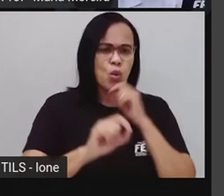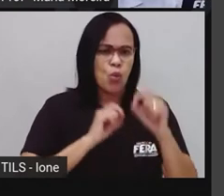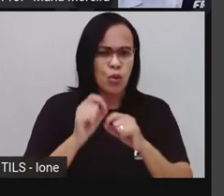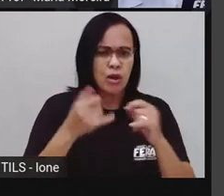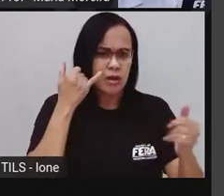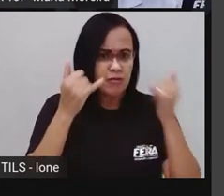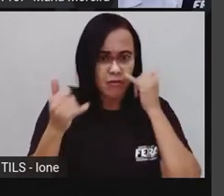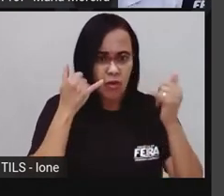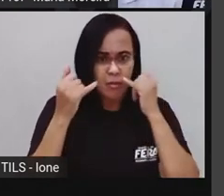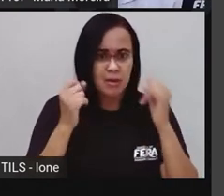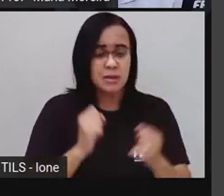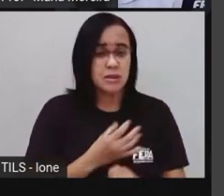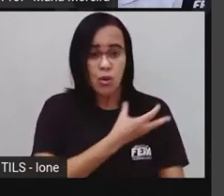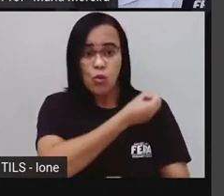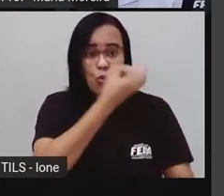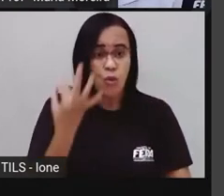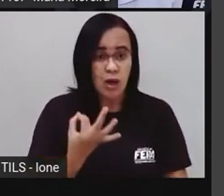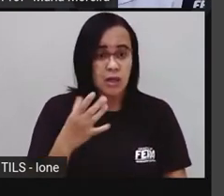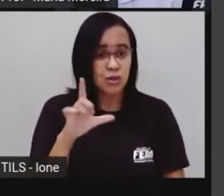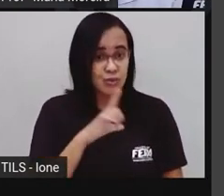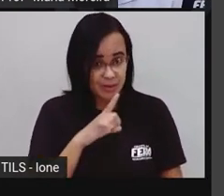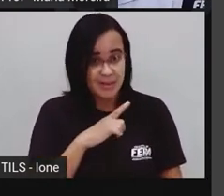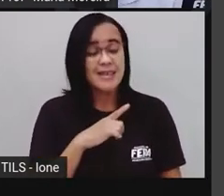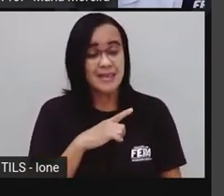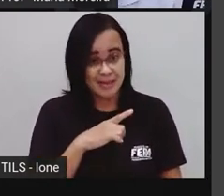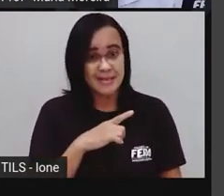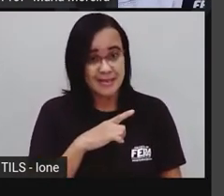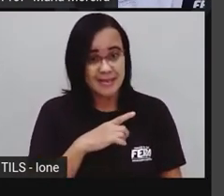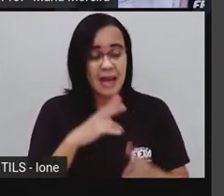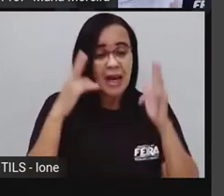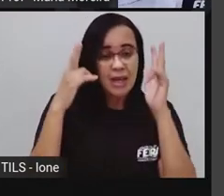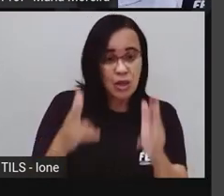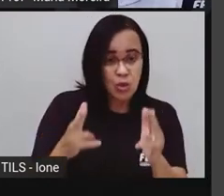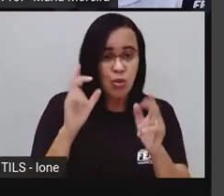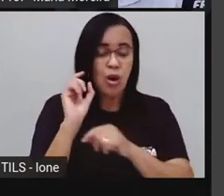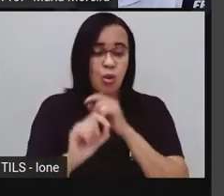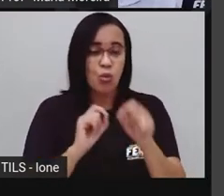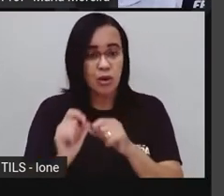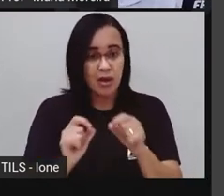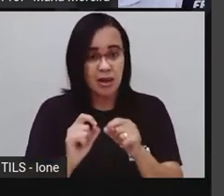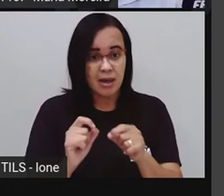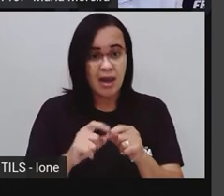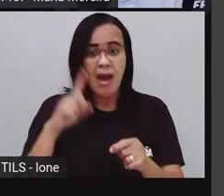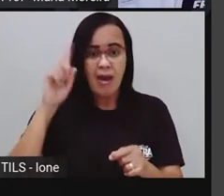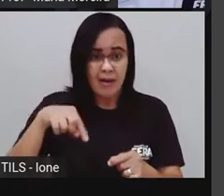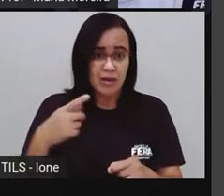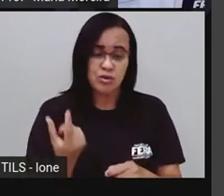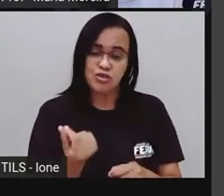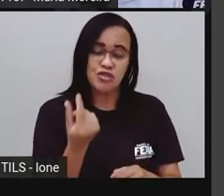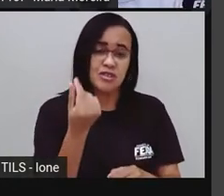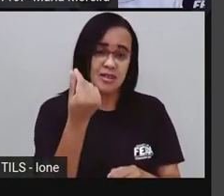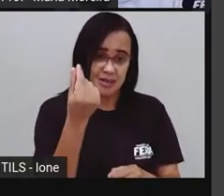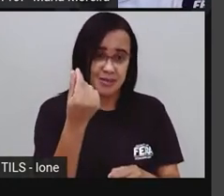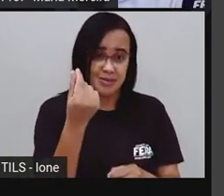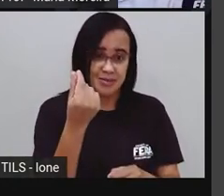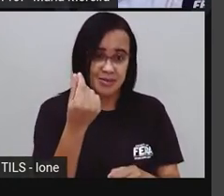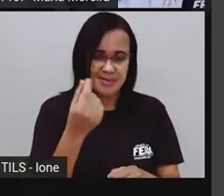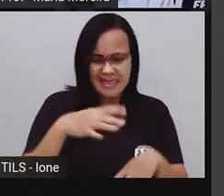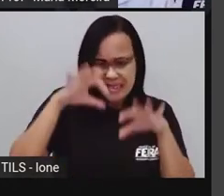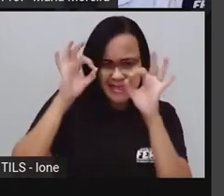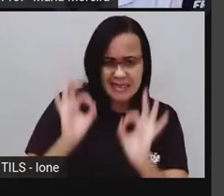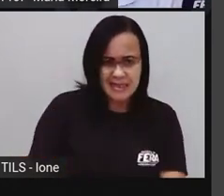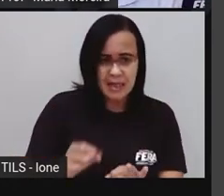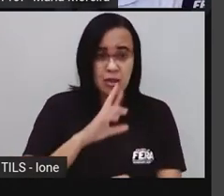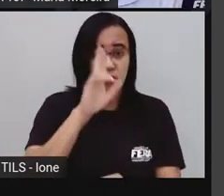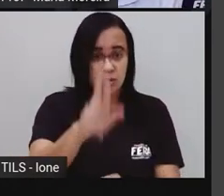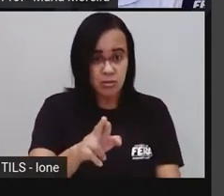quando os carros também ele recebeu a mesma coisa seria lá com relação ao dinheiro eu tenho certeza que seu